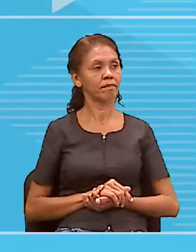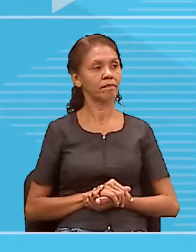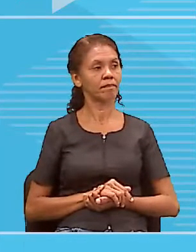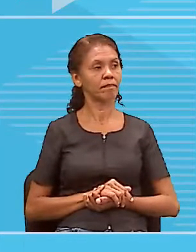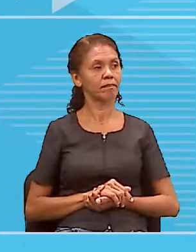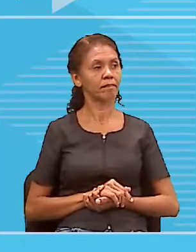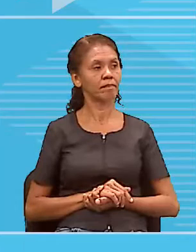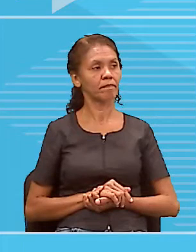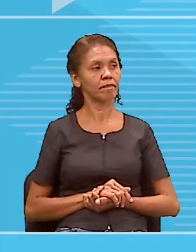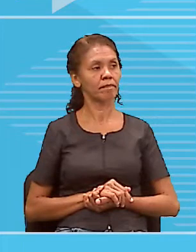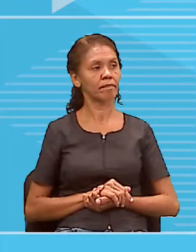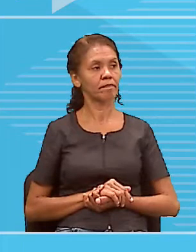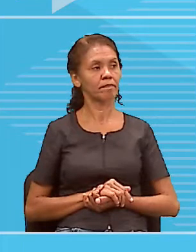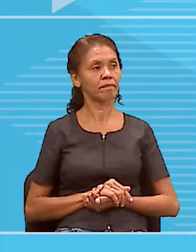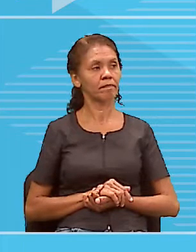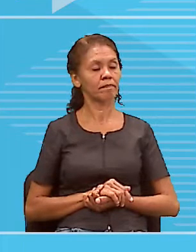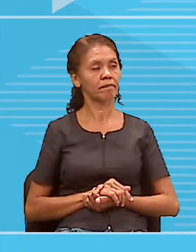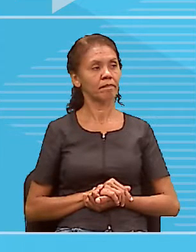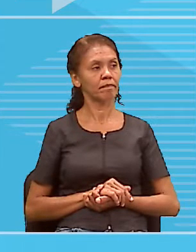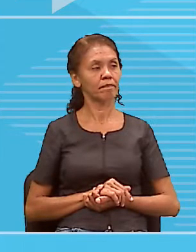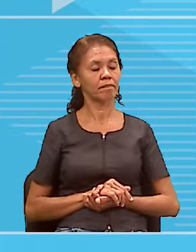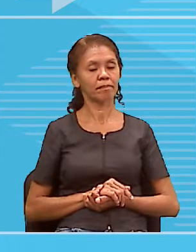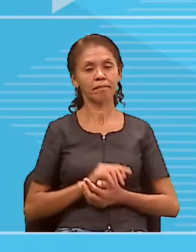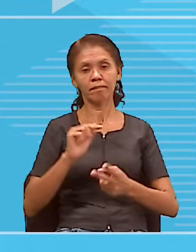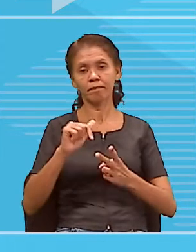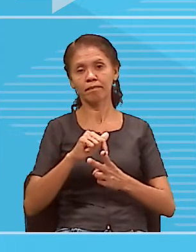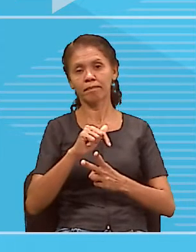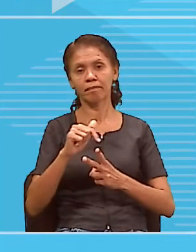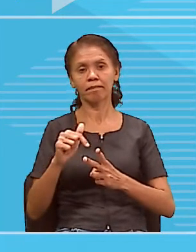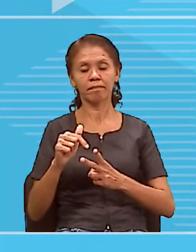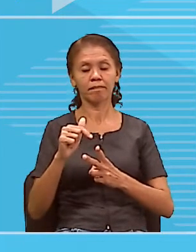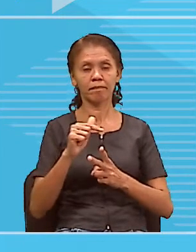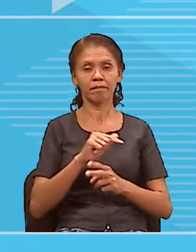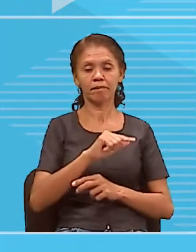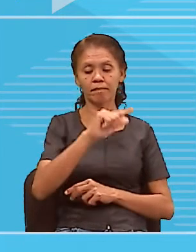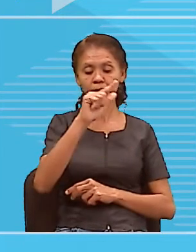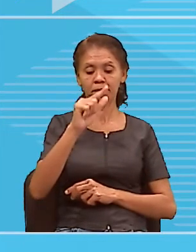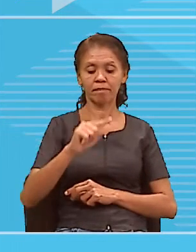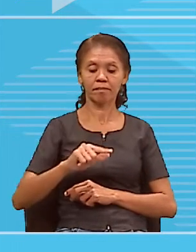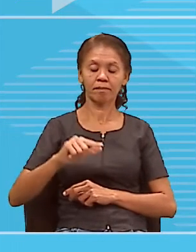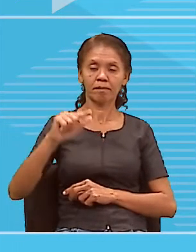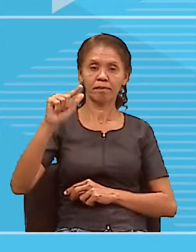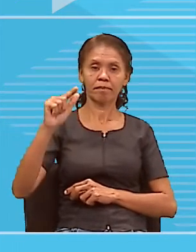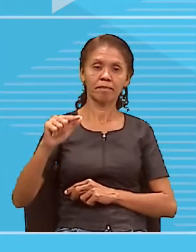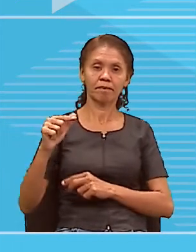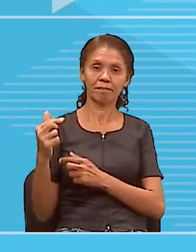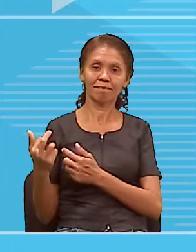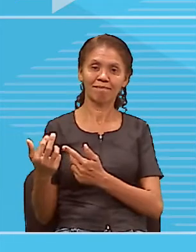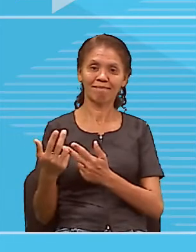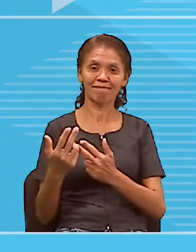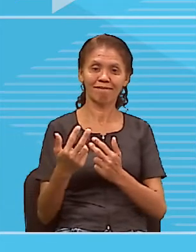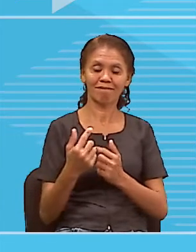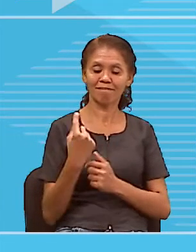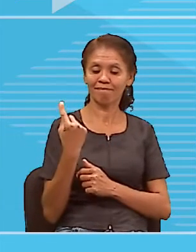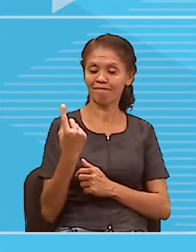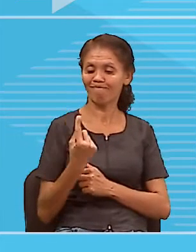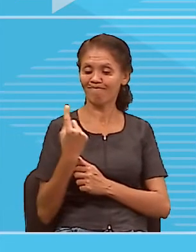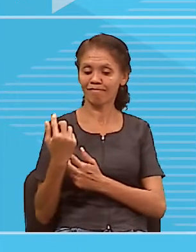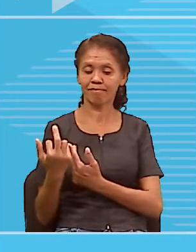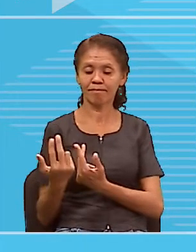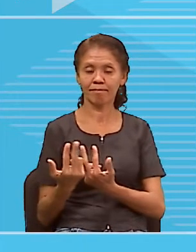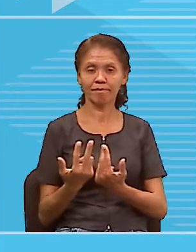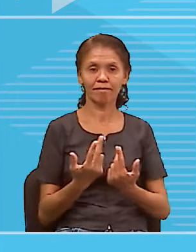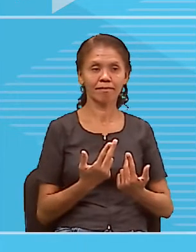como as duas amplitudes elas são de mesma altura né mesmo